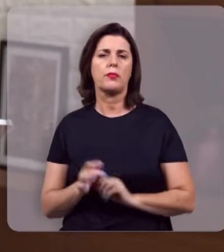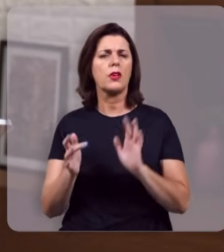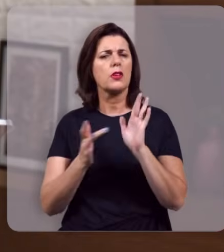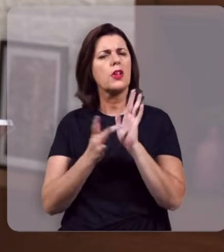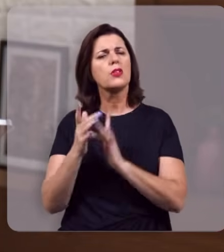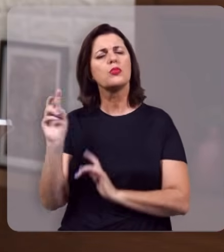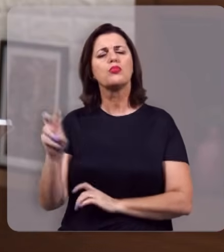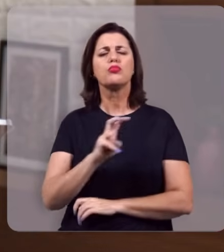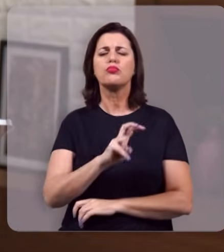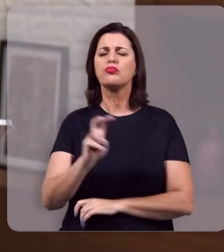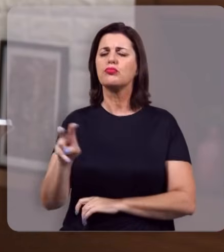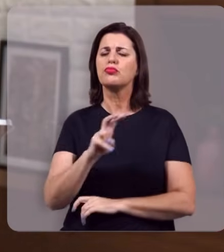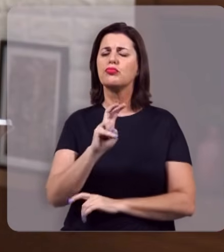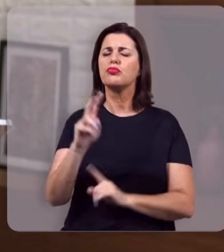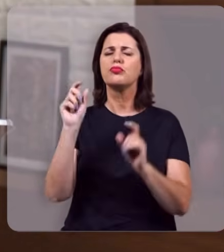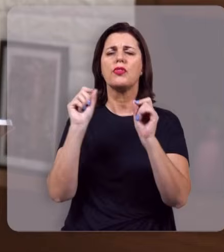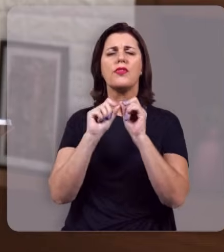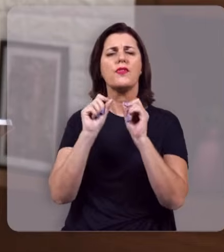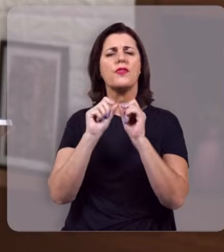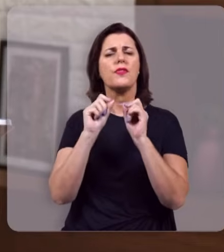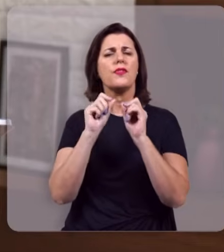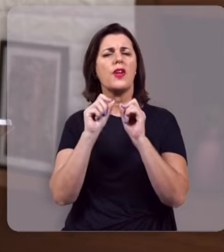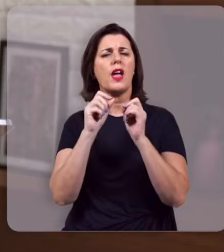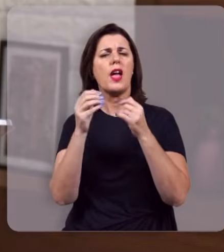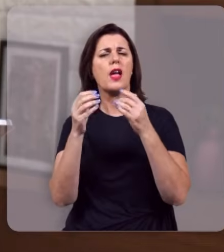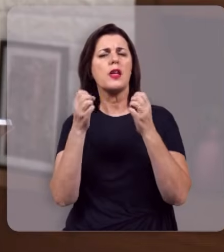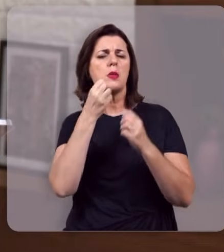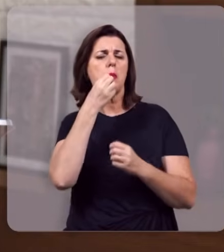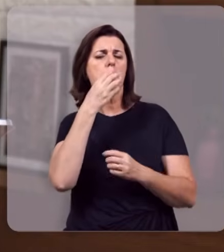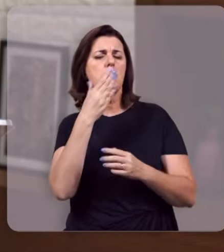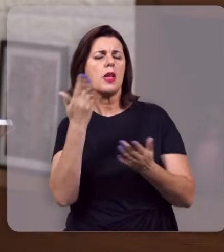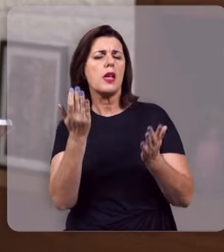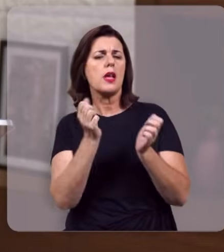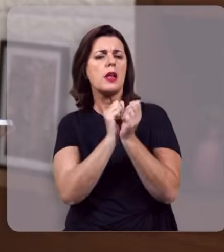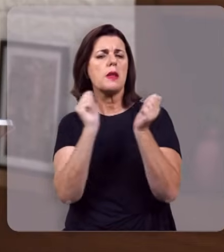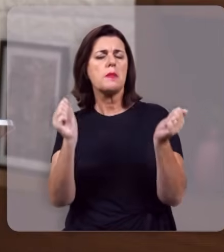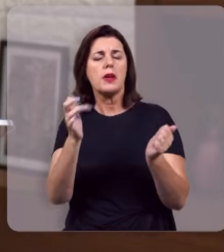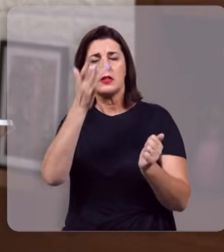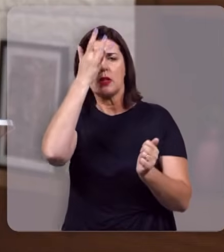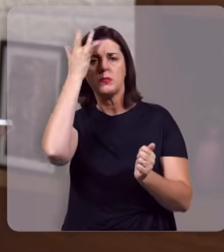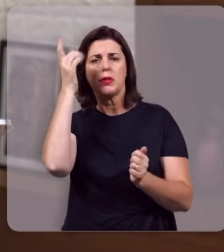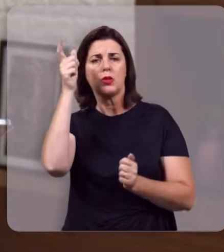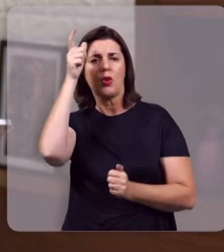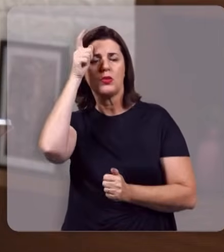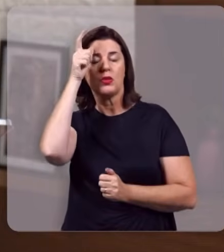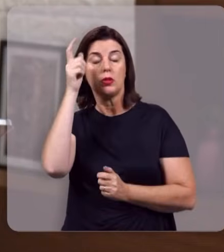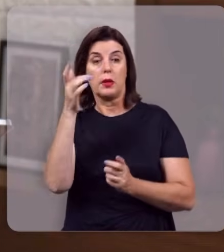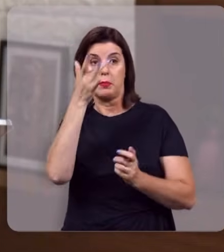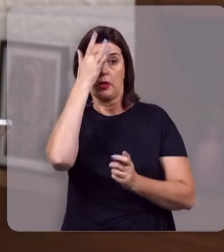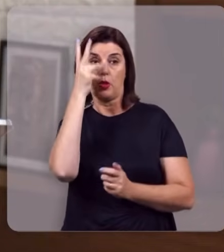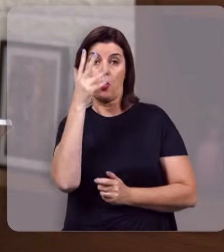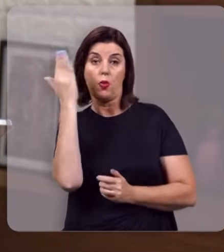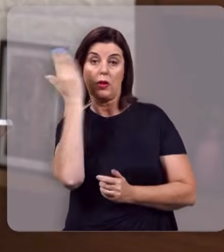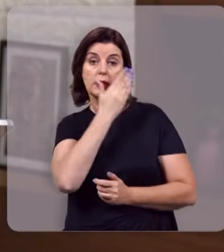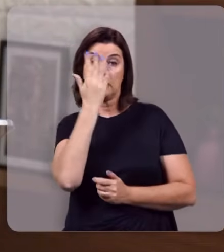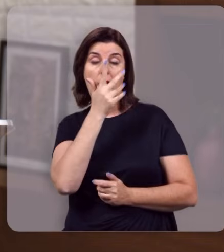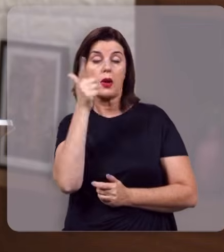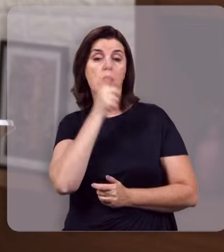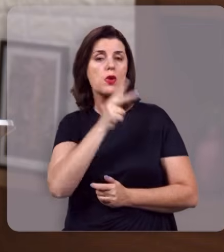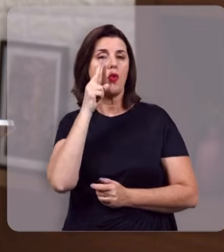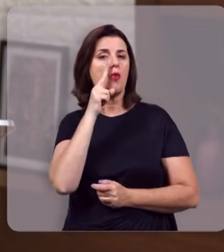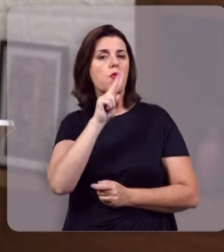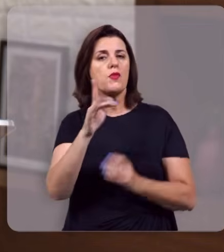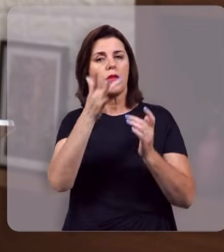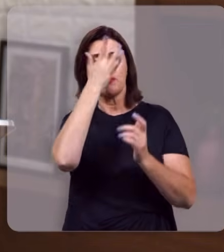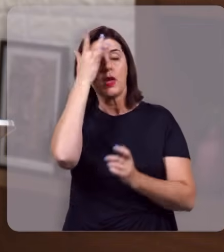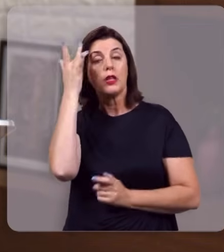Ele andou por toda parte, fazendo bem, libertando os oprimidos do diabo. Os cegos viram, os surdos